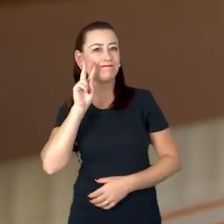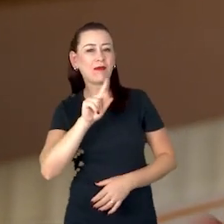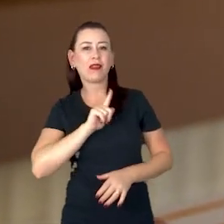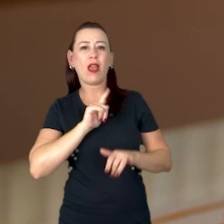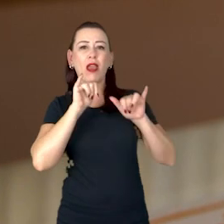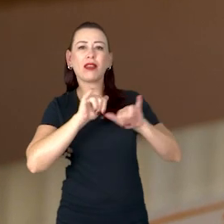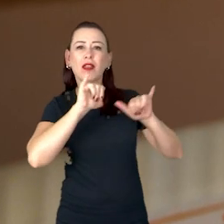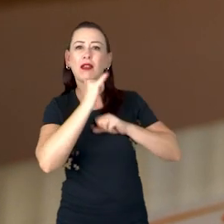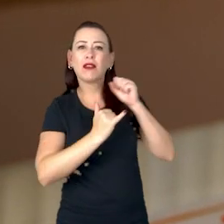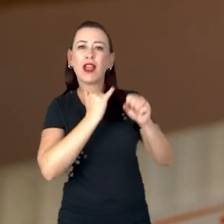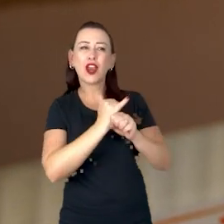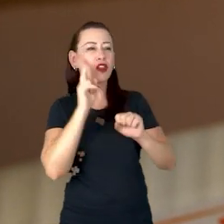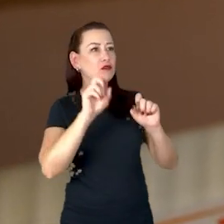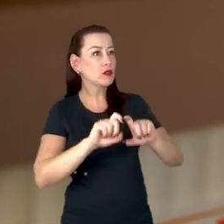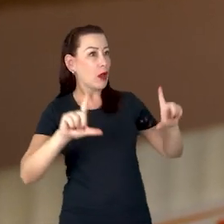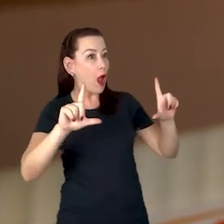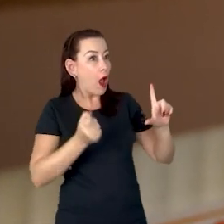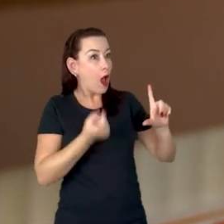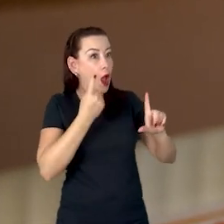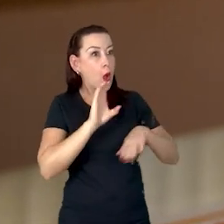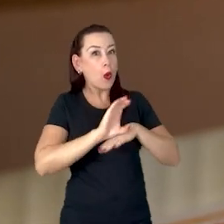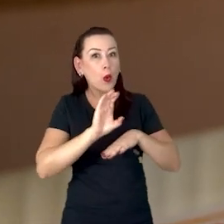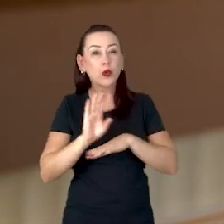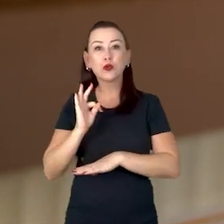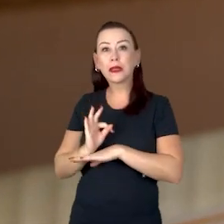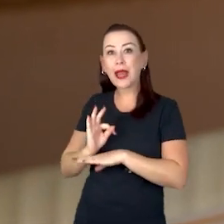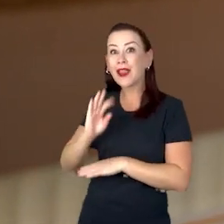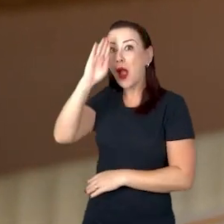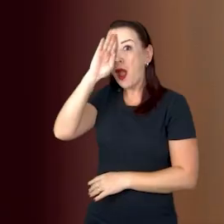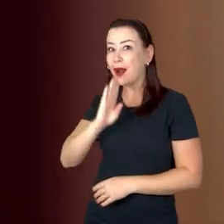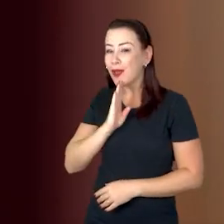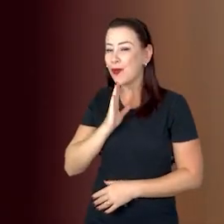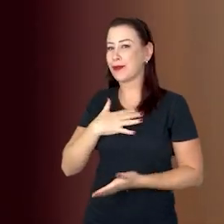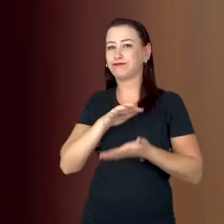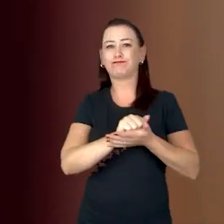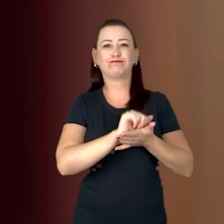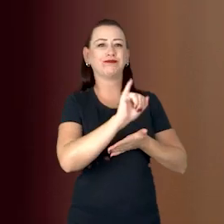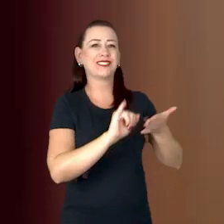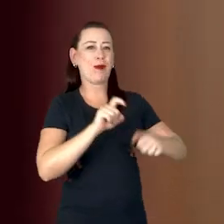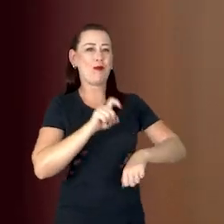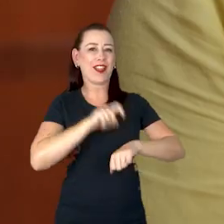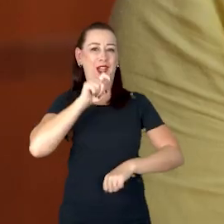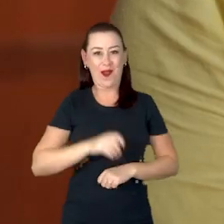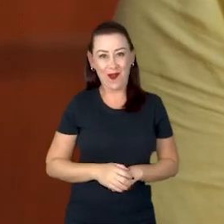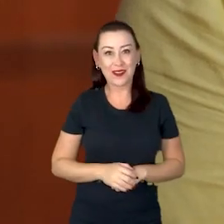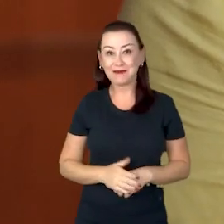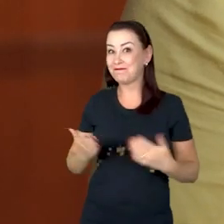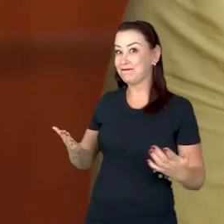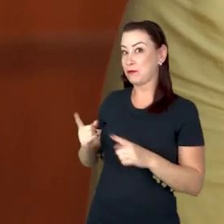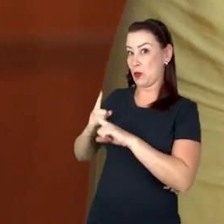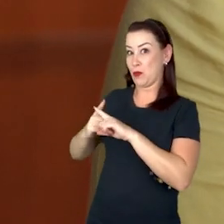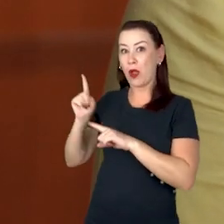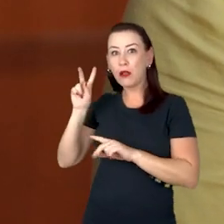de uma publicidade na internet. Tava lá cursos técnicos gratuitos, eu fui e já me inscrevi na hora. Eu não podia deixar isso passar de jeito nenhum, né? Porque, além